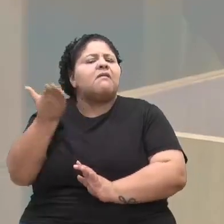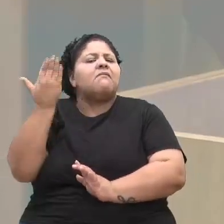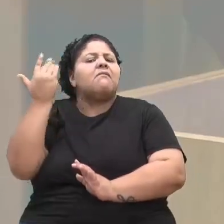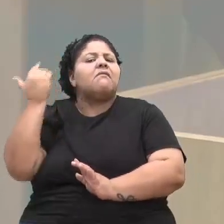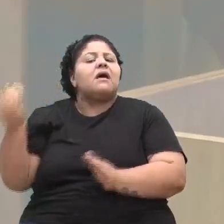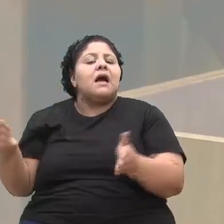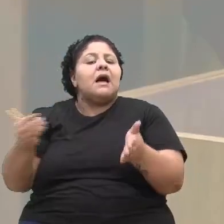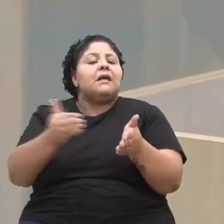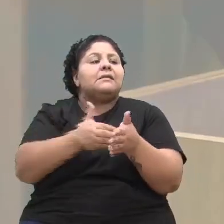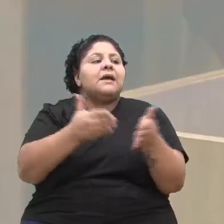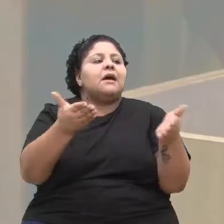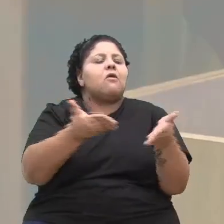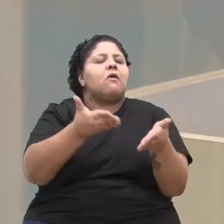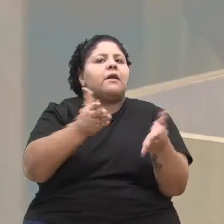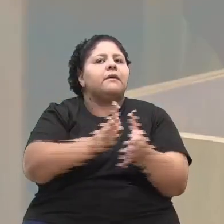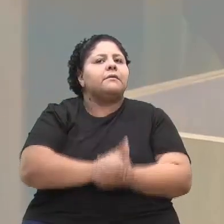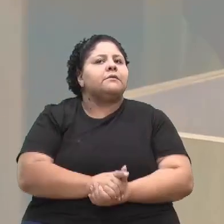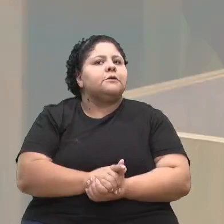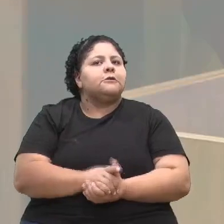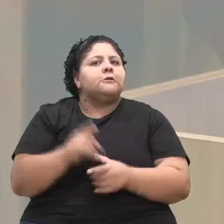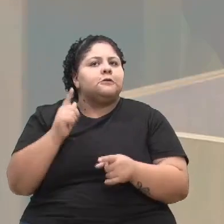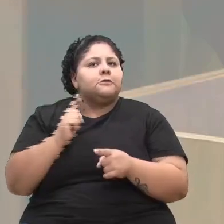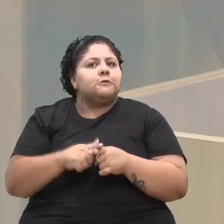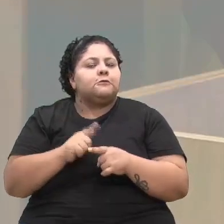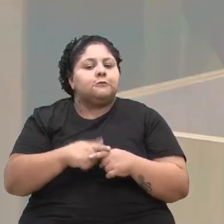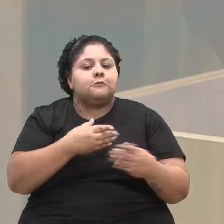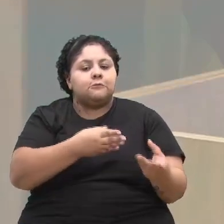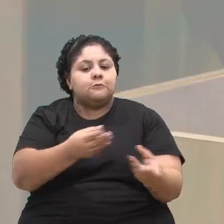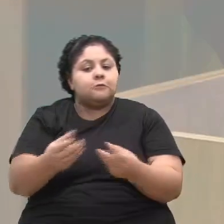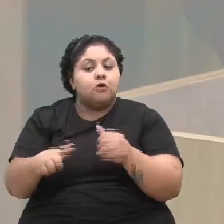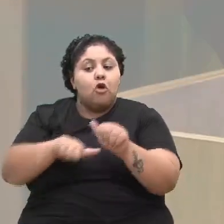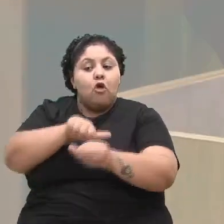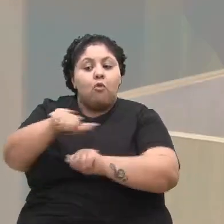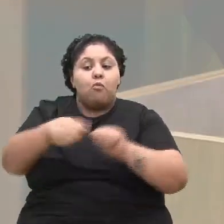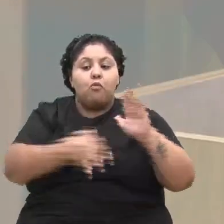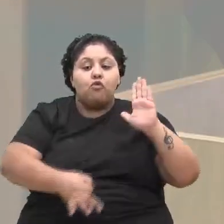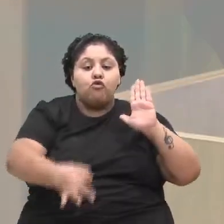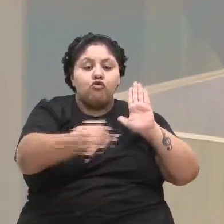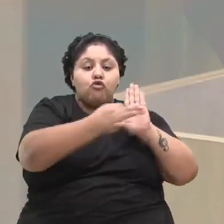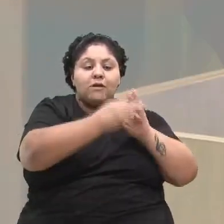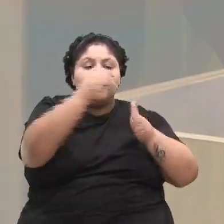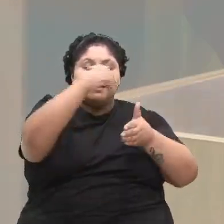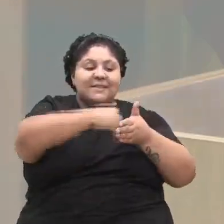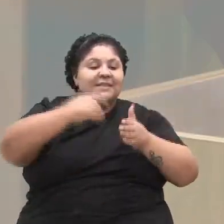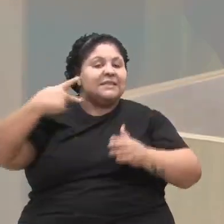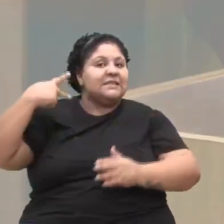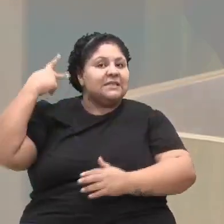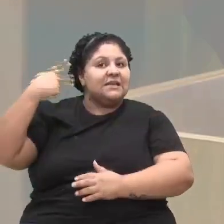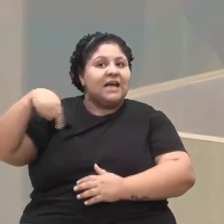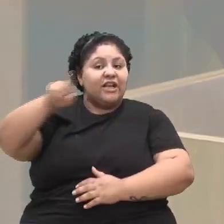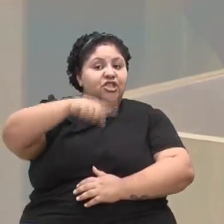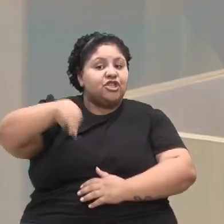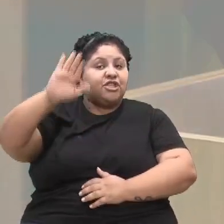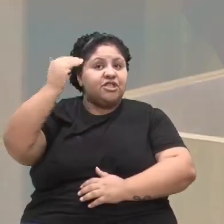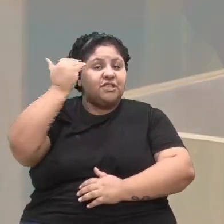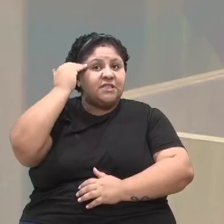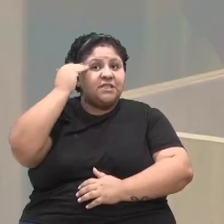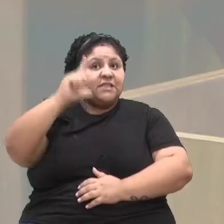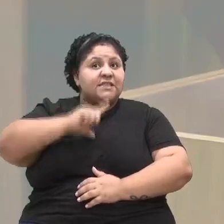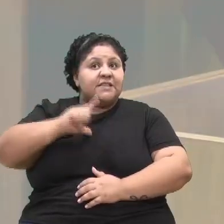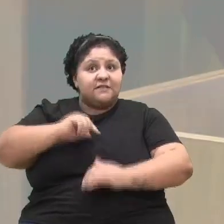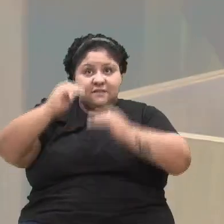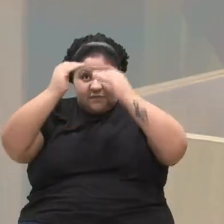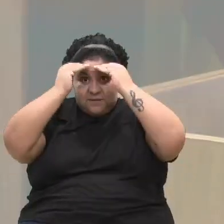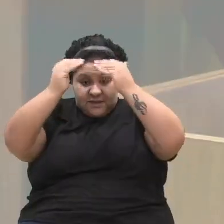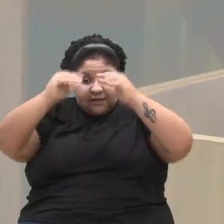momento? Porque a gente muitas vezes muda de opinião, e dentro da política a gente sabe que a gente tem que respeitar